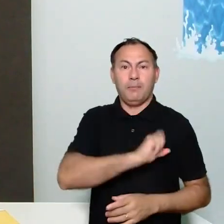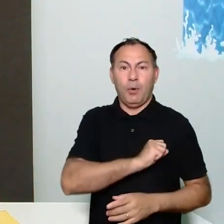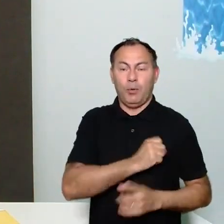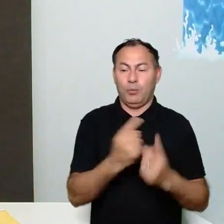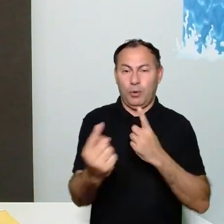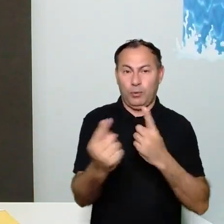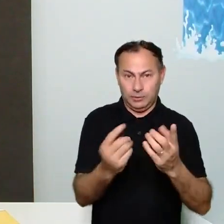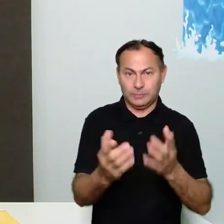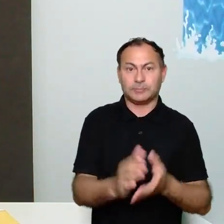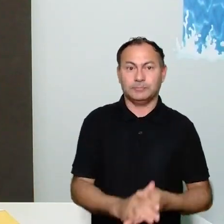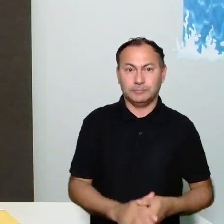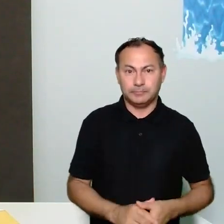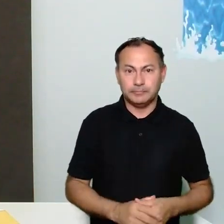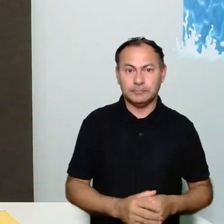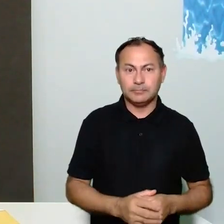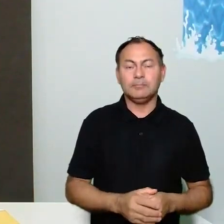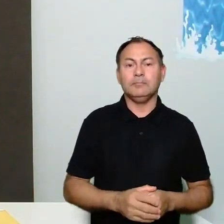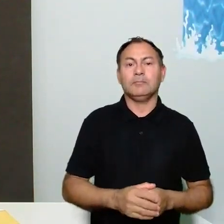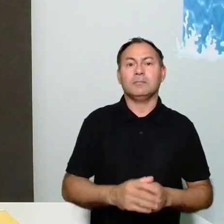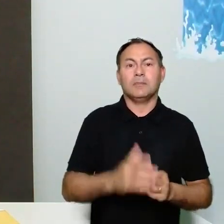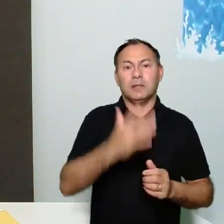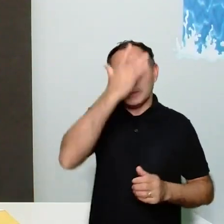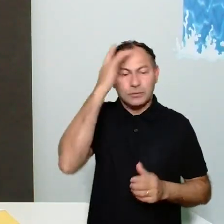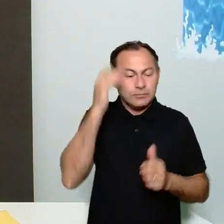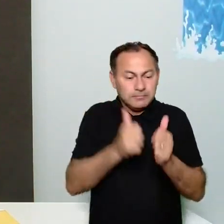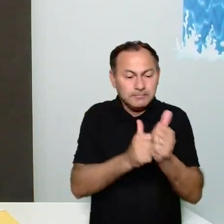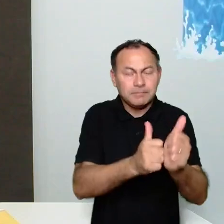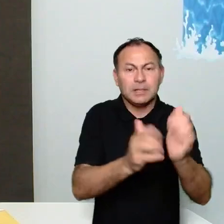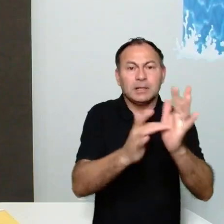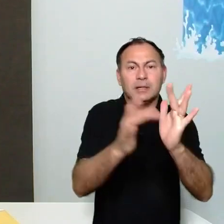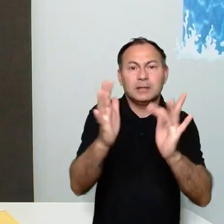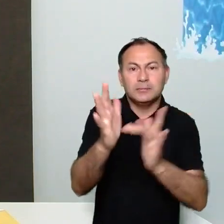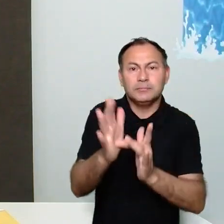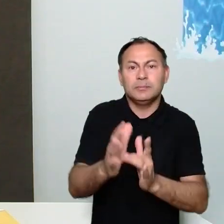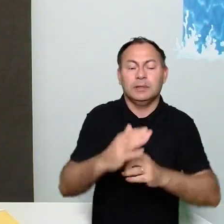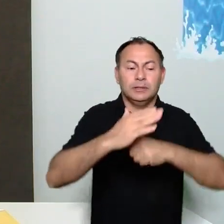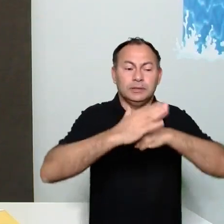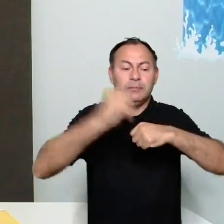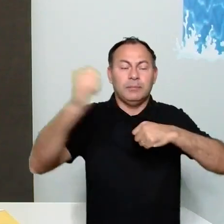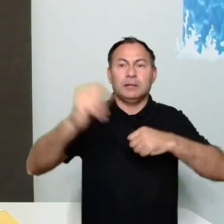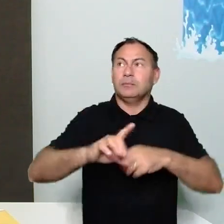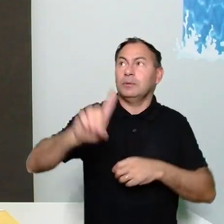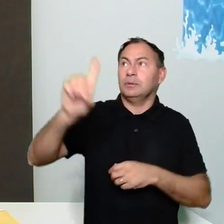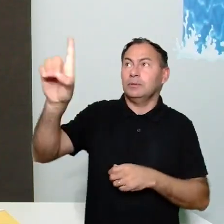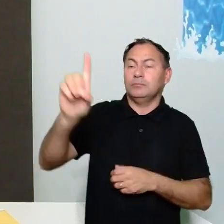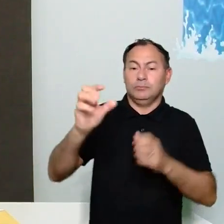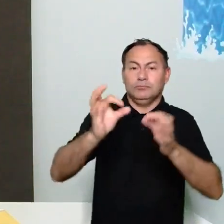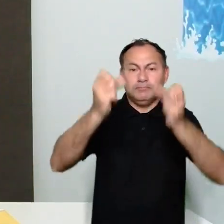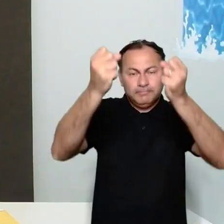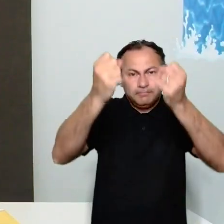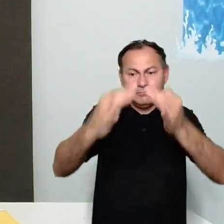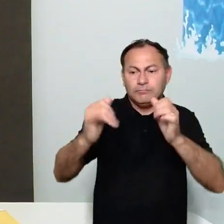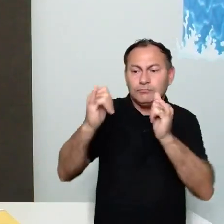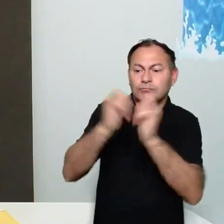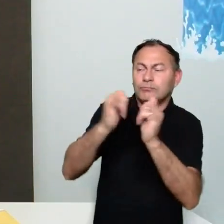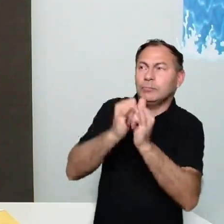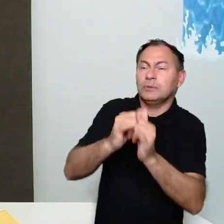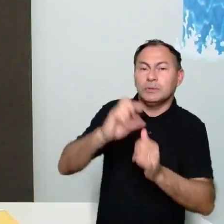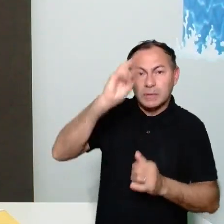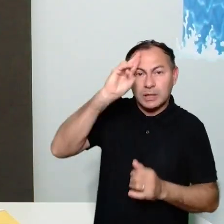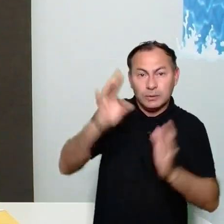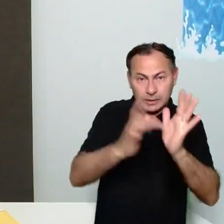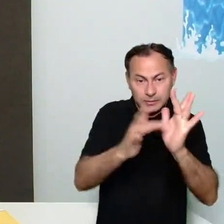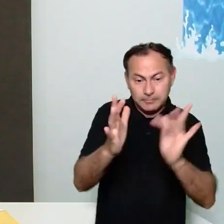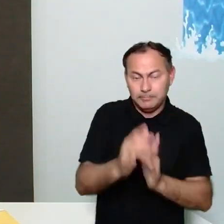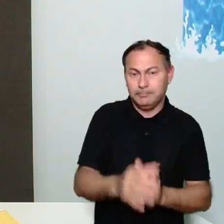os amou. Os seguidores de Cristo, chamados por Deus e justificados no Senhor